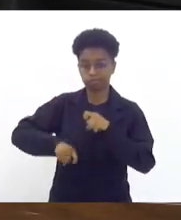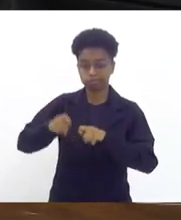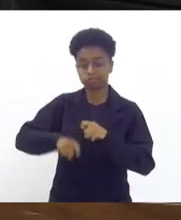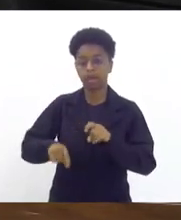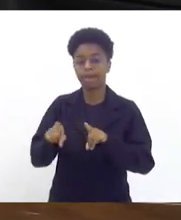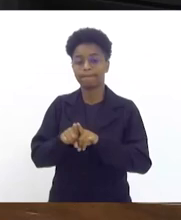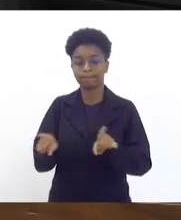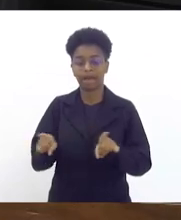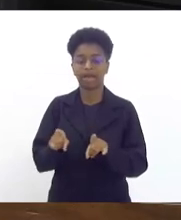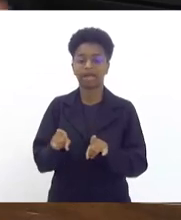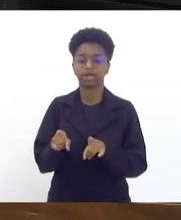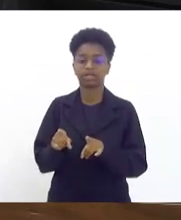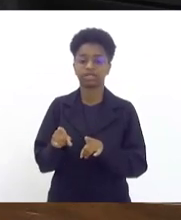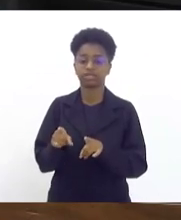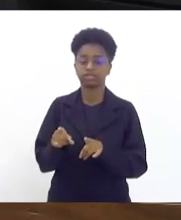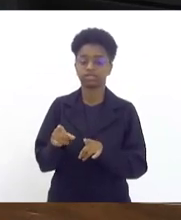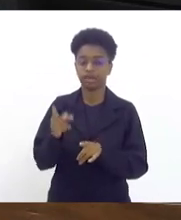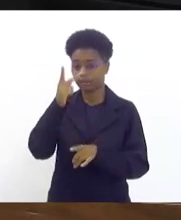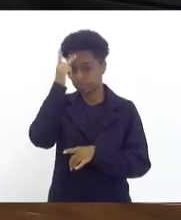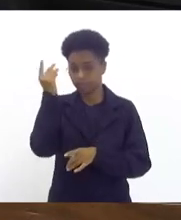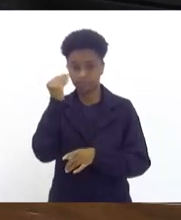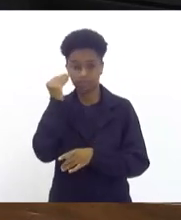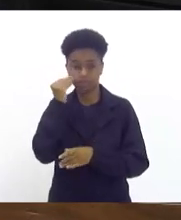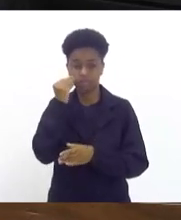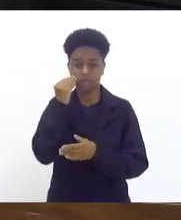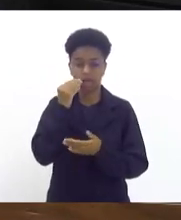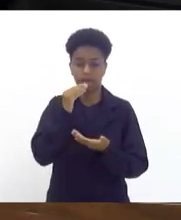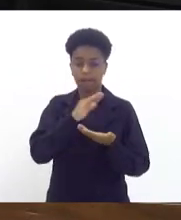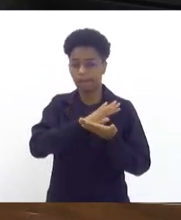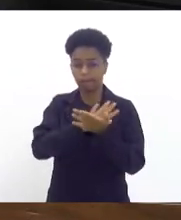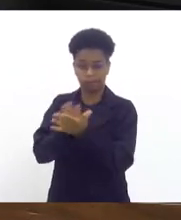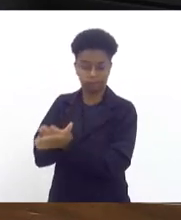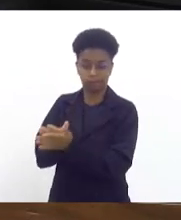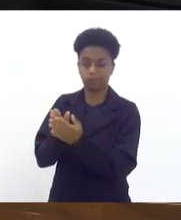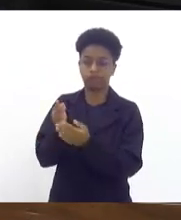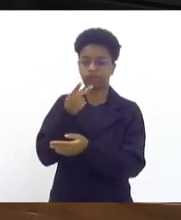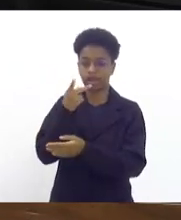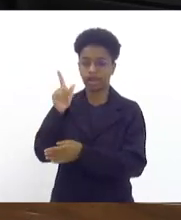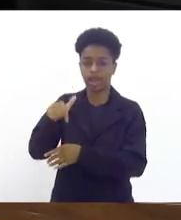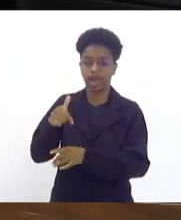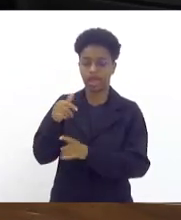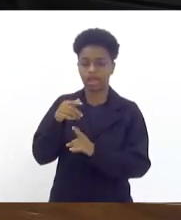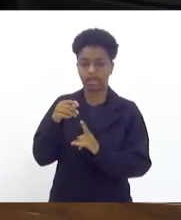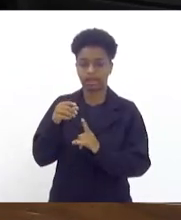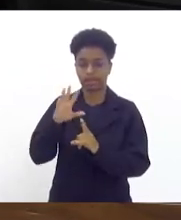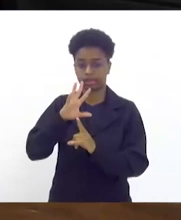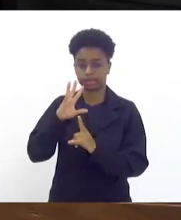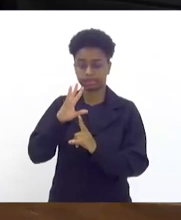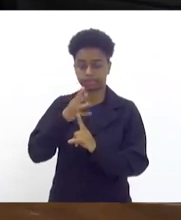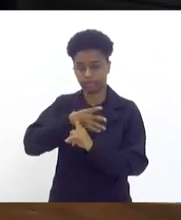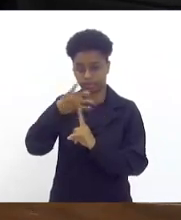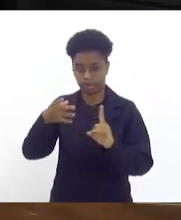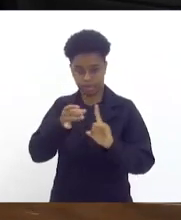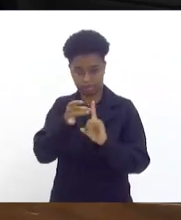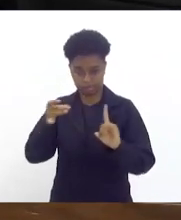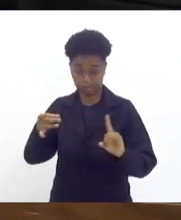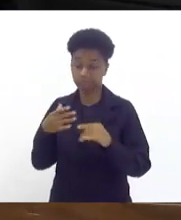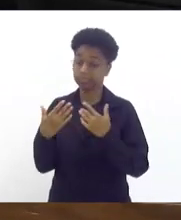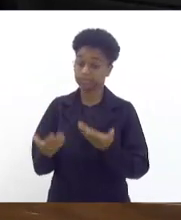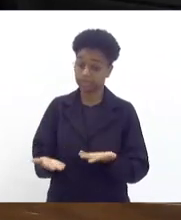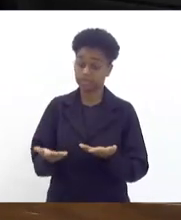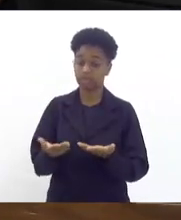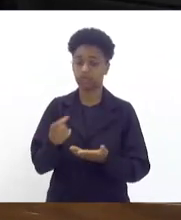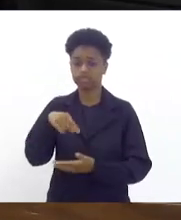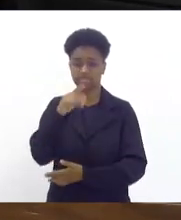arrebentar o policial de segurança presente falando que ele era homofóbico transfóbico com raiva que eu parto Então não é falta de vontade vocês acham realmente